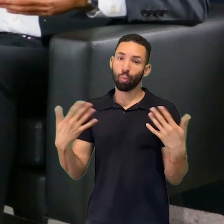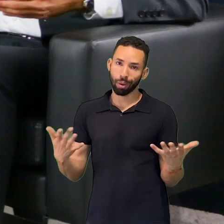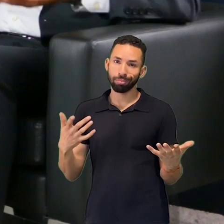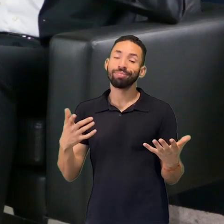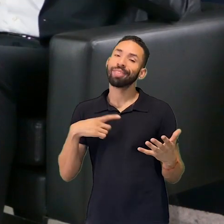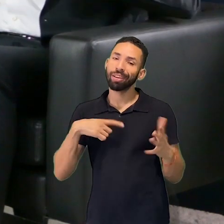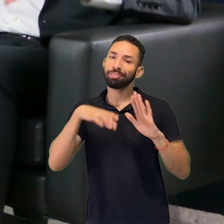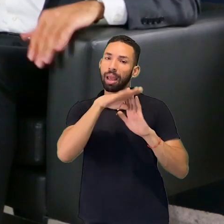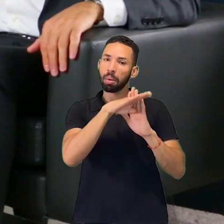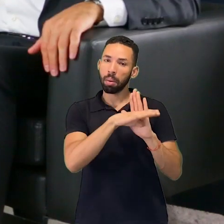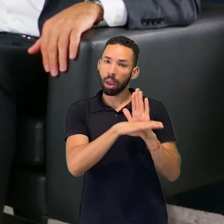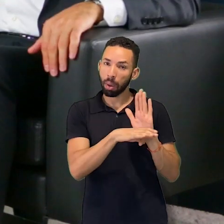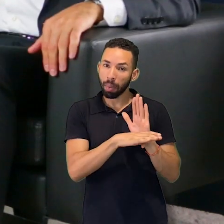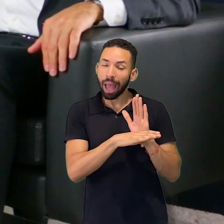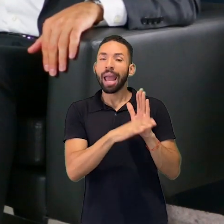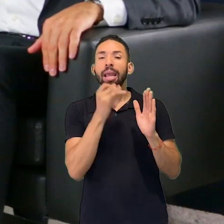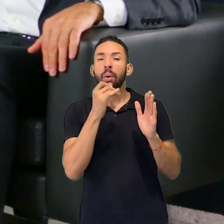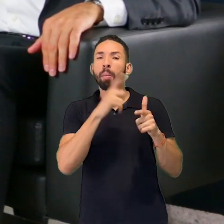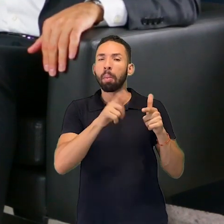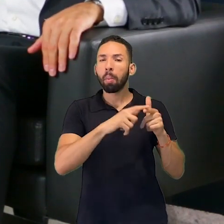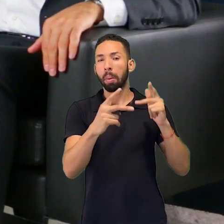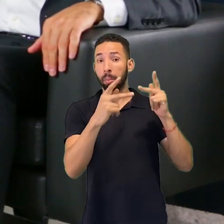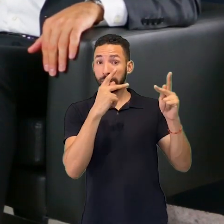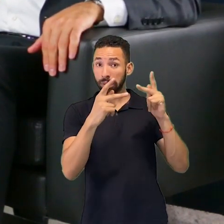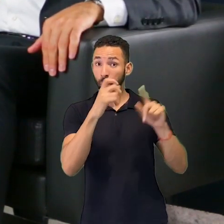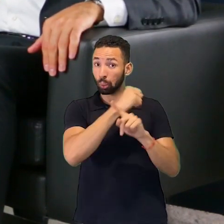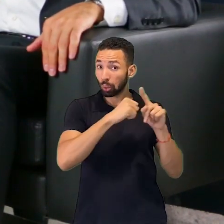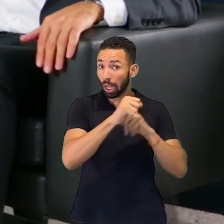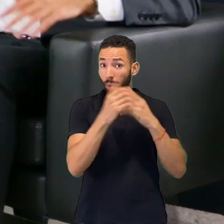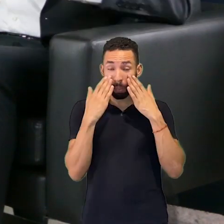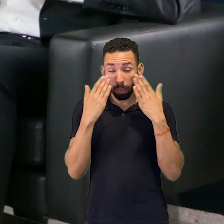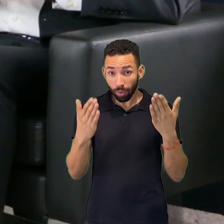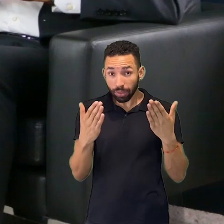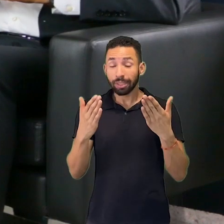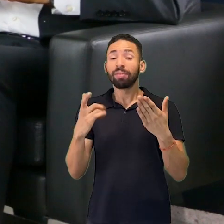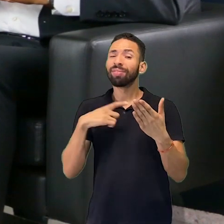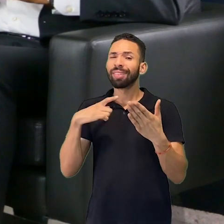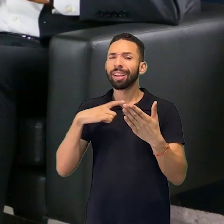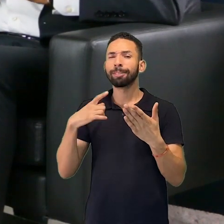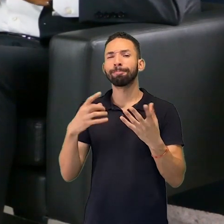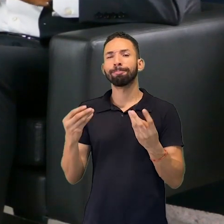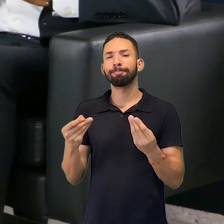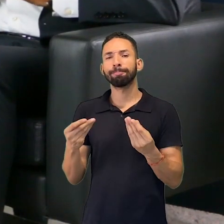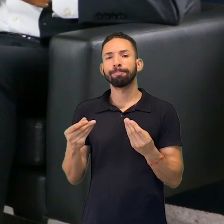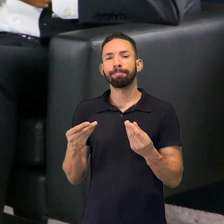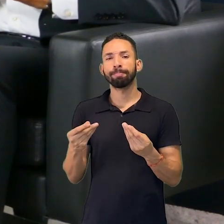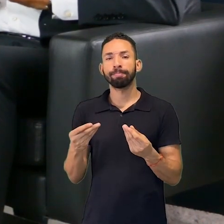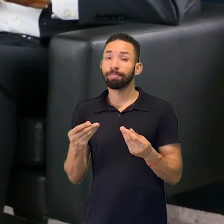E aí ele passa a trazer uma rede de assistência psicossocial que uma